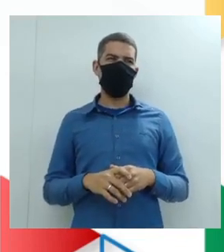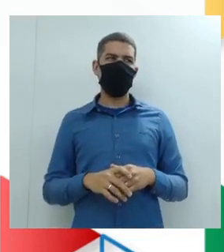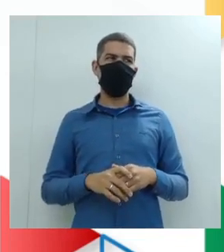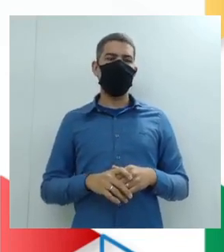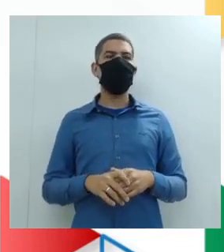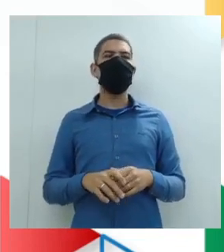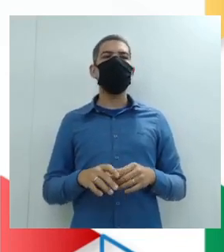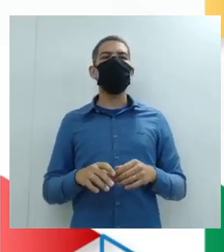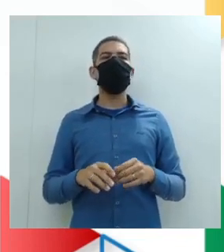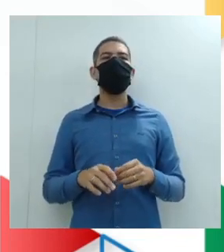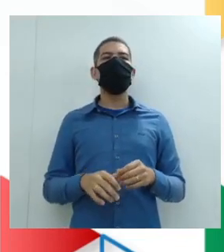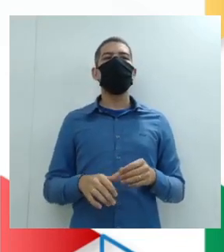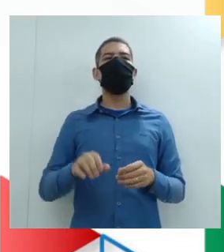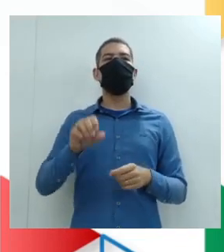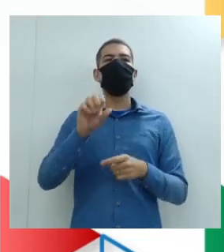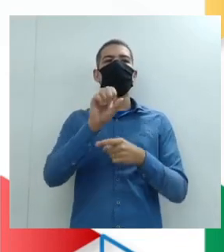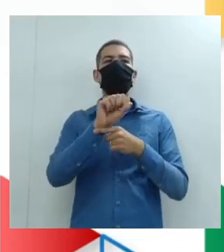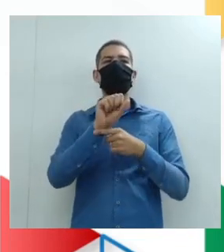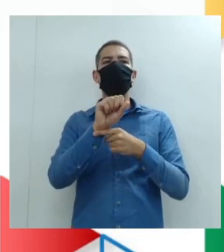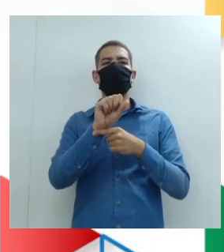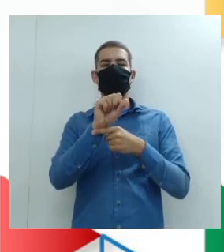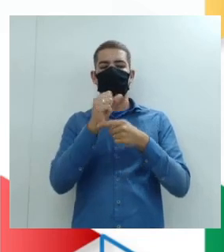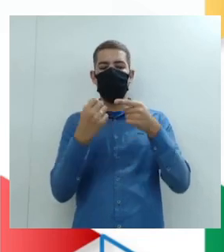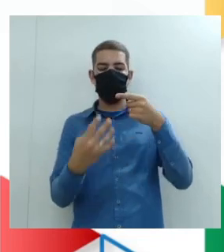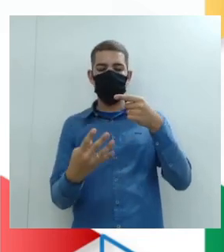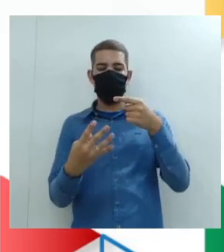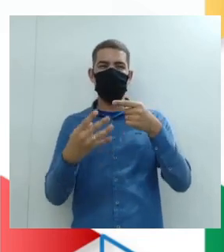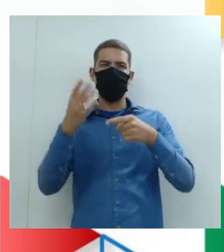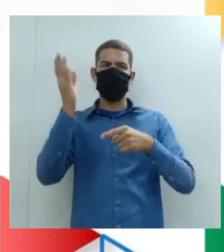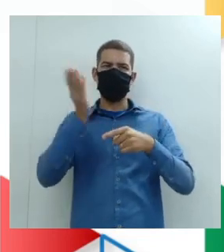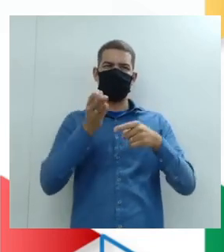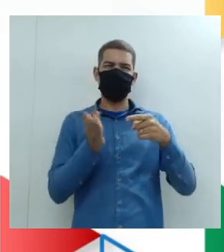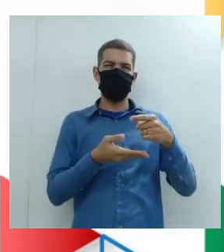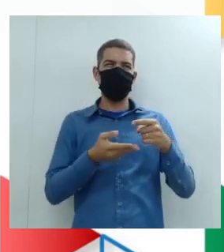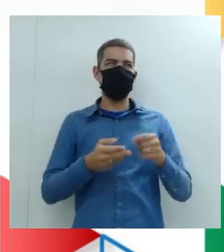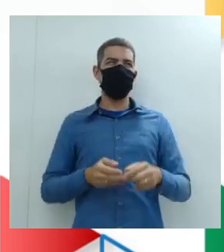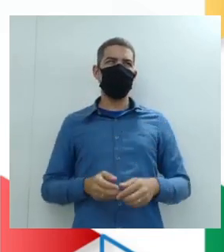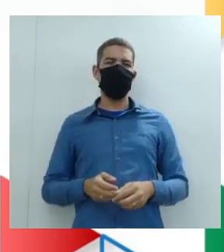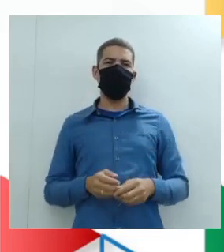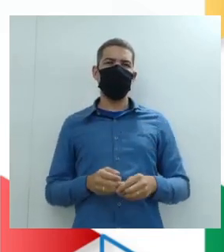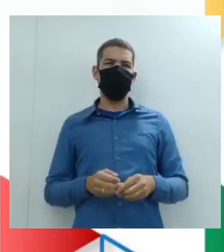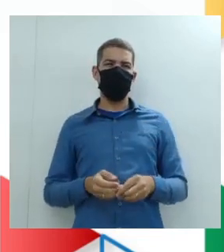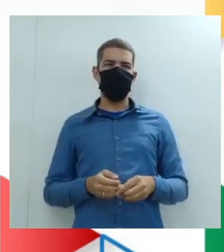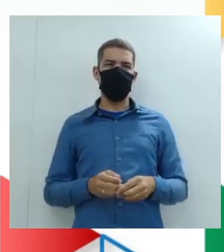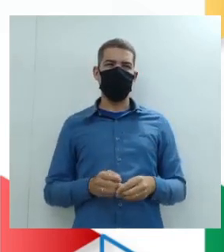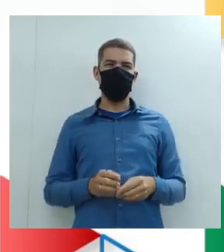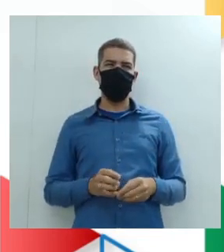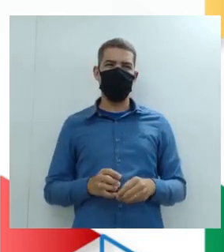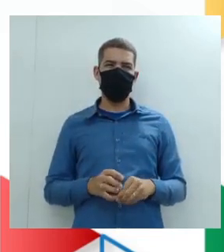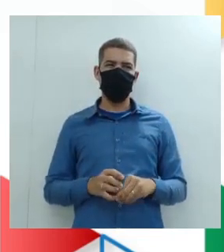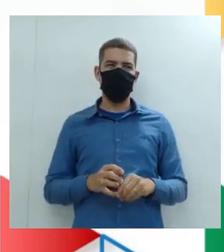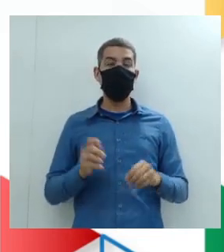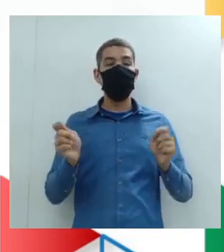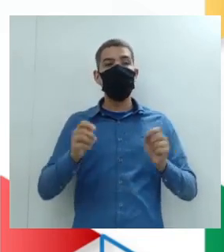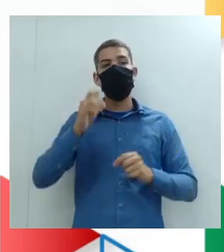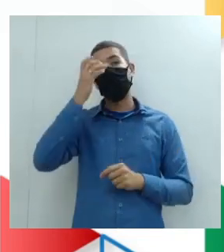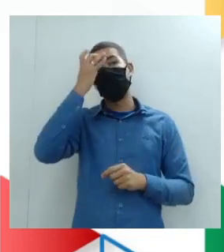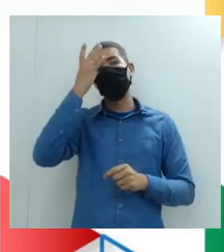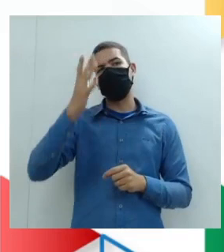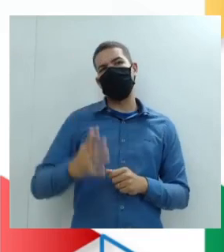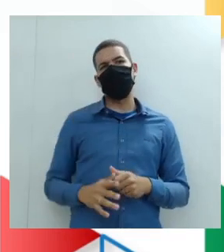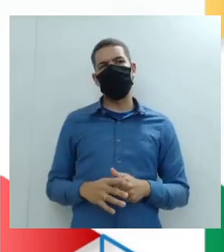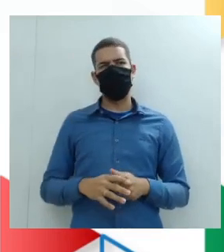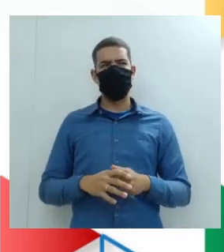simplificar esse 8 com 4, que eu não sou bobo. Para que fazer tanto cálculo se eu posso simplificar?